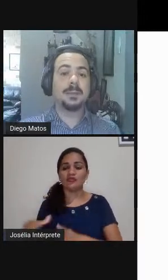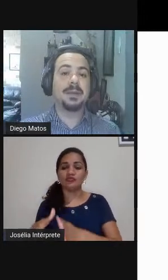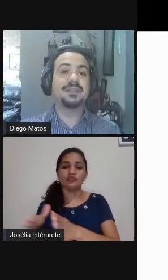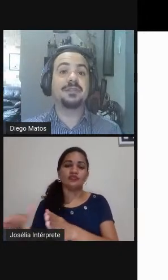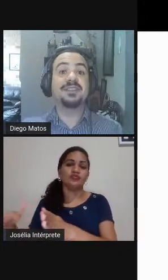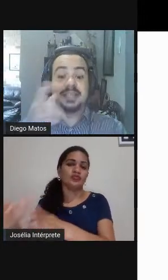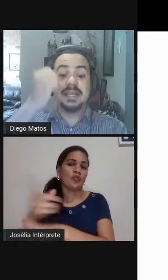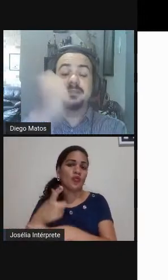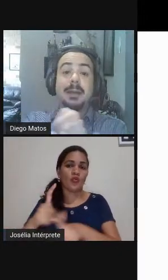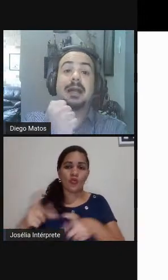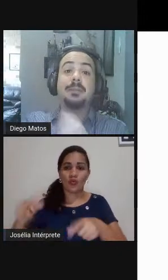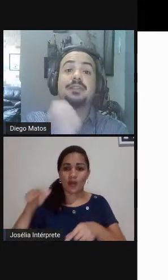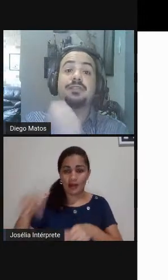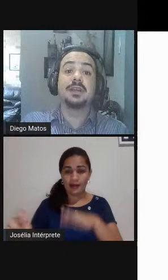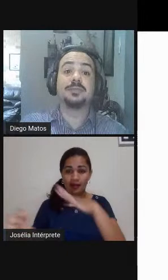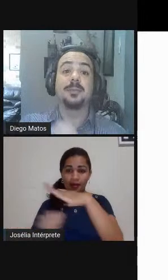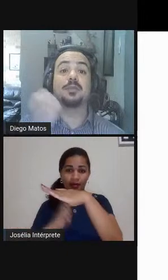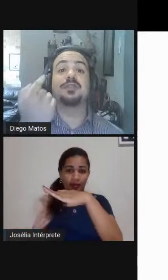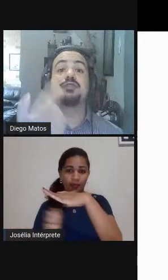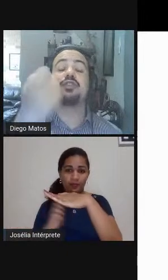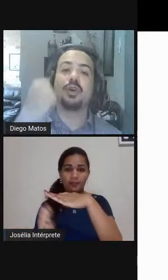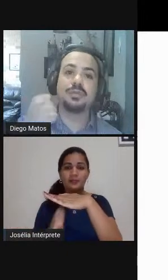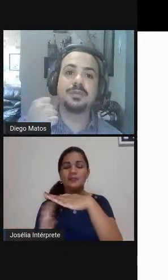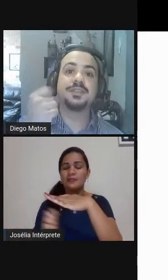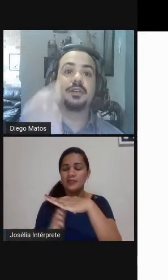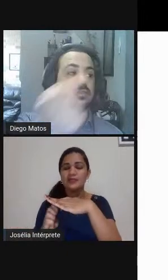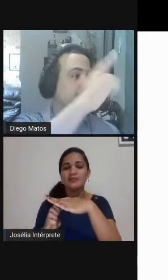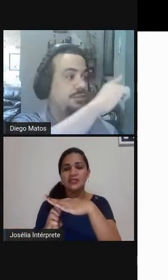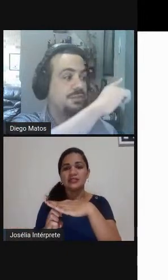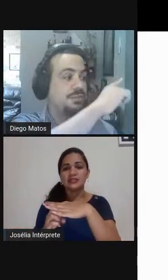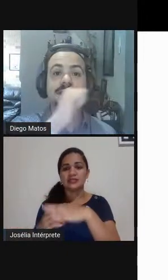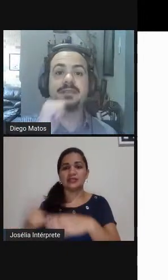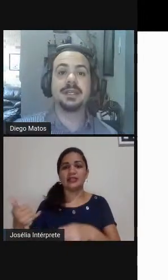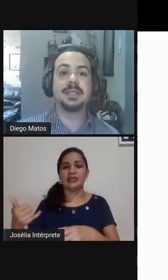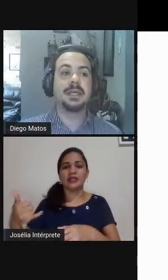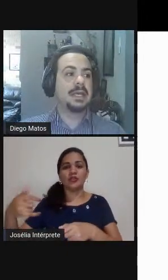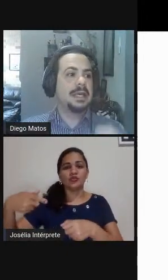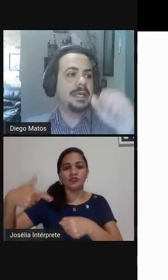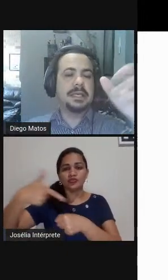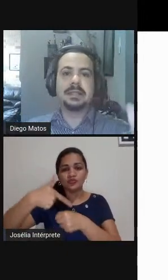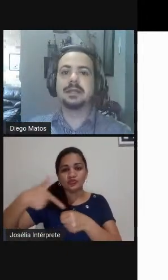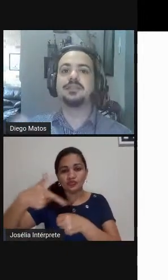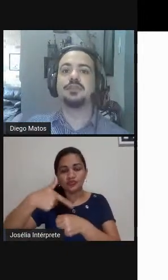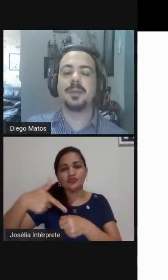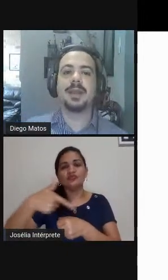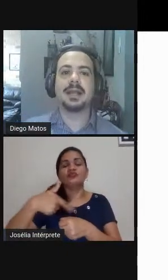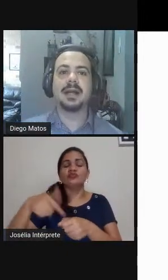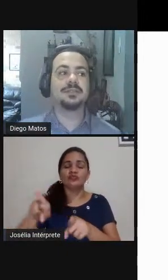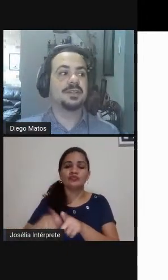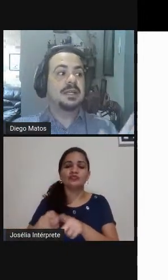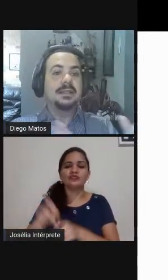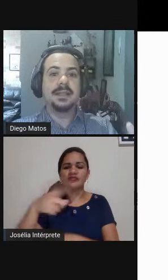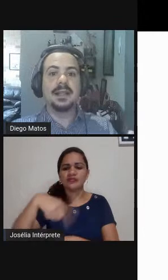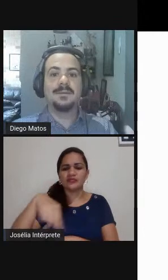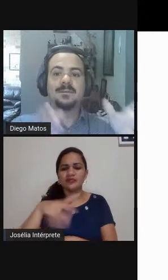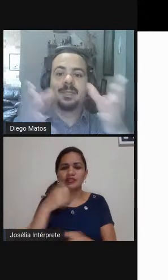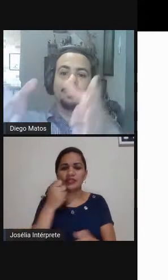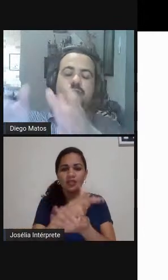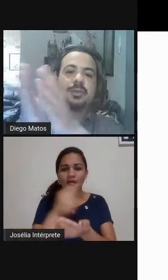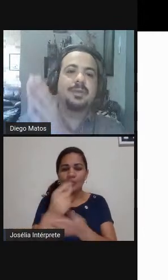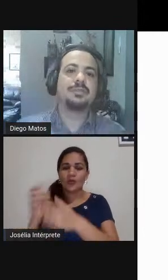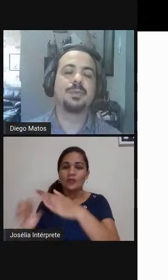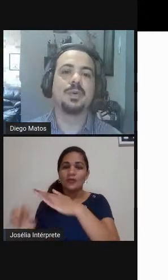inclusive lá tem uma empresa que faz citei da esmagamento de grãos para produção de óleo essencial de sódio que você vê aí em quitando supermercados